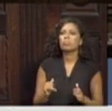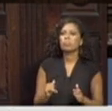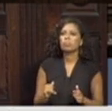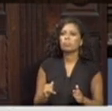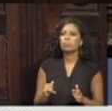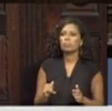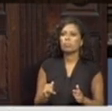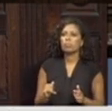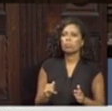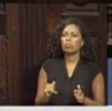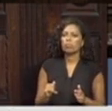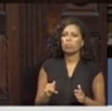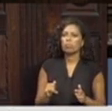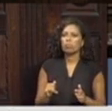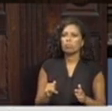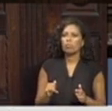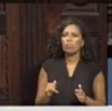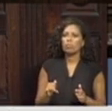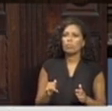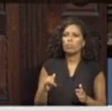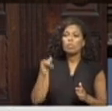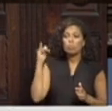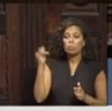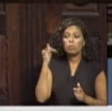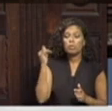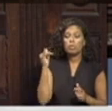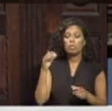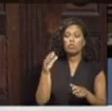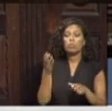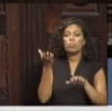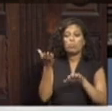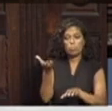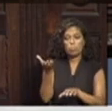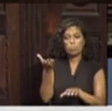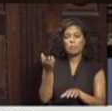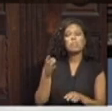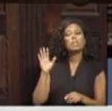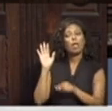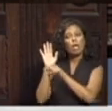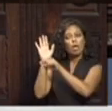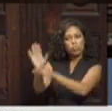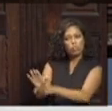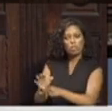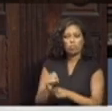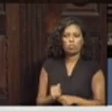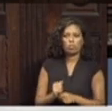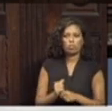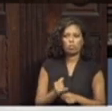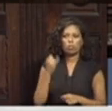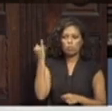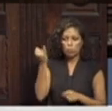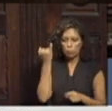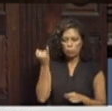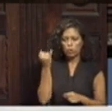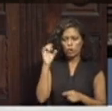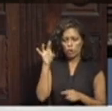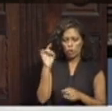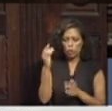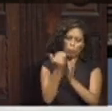com a área de segurança, ouvir os parlamentares, ouvir os especialistas, exigir a presença dos